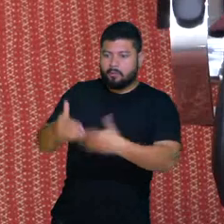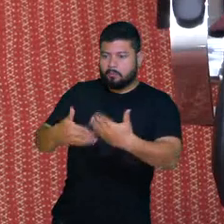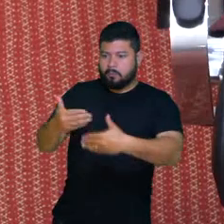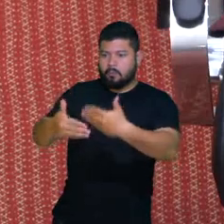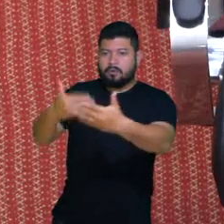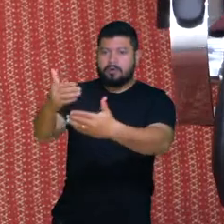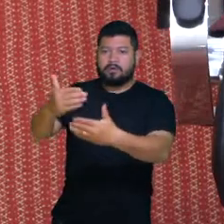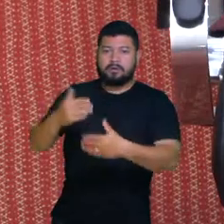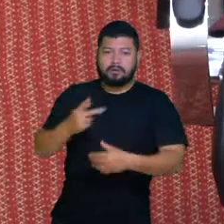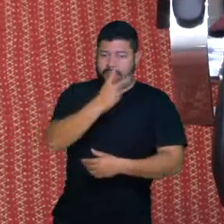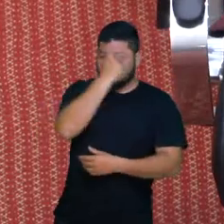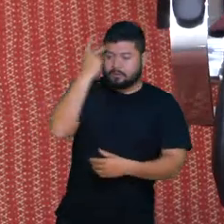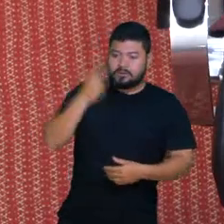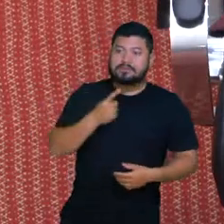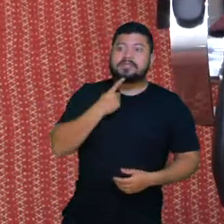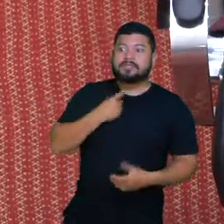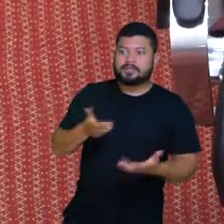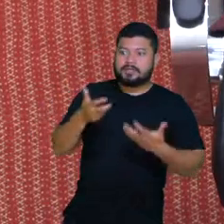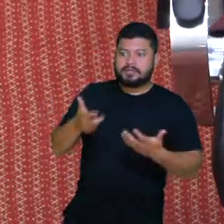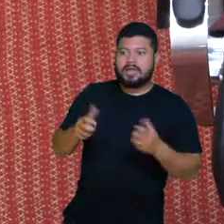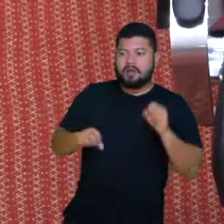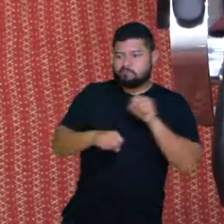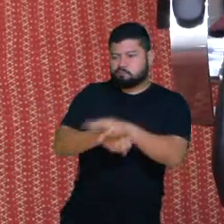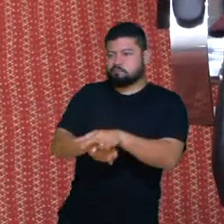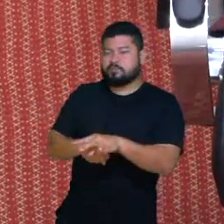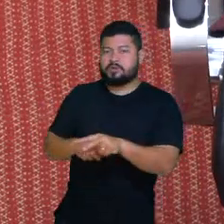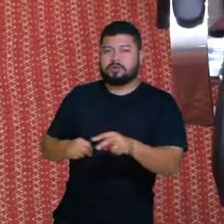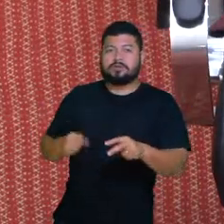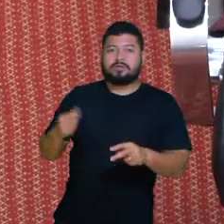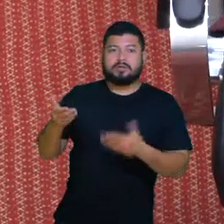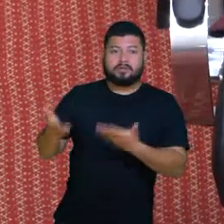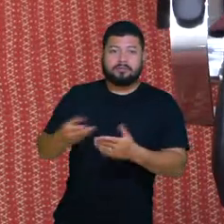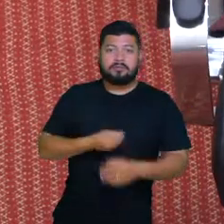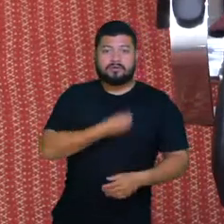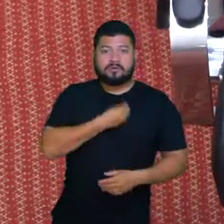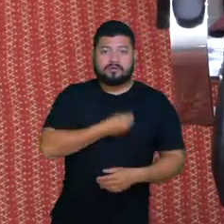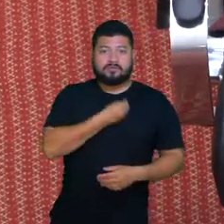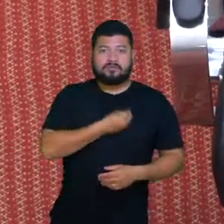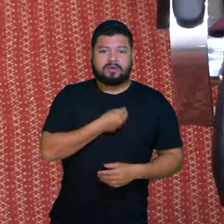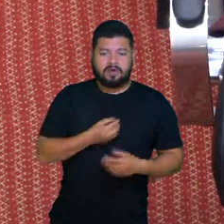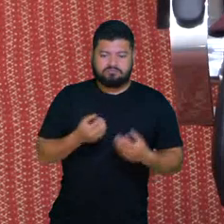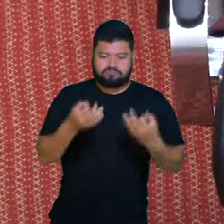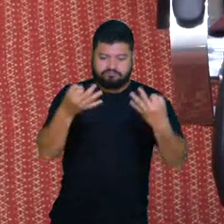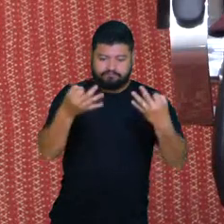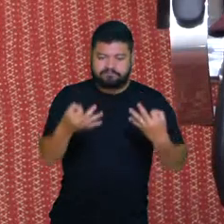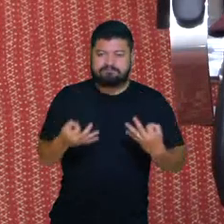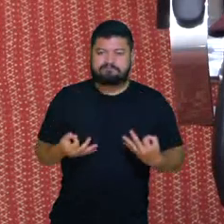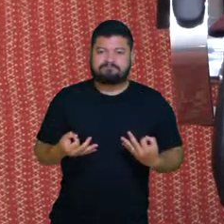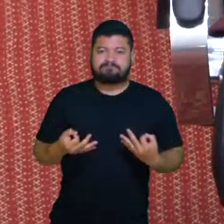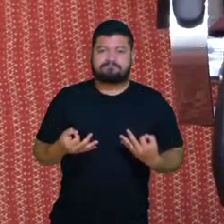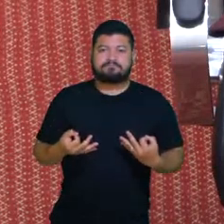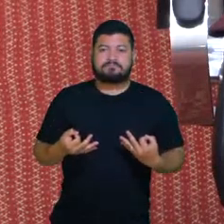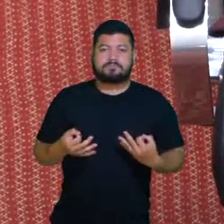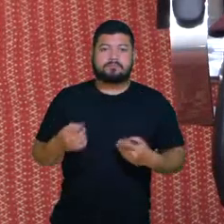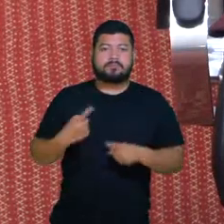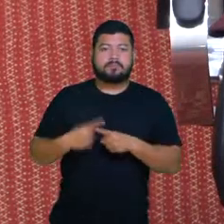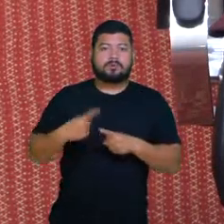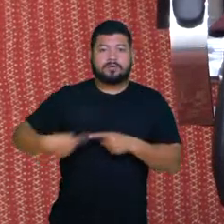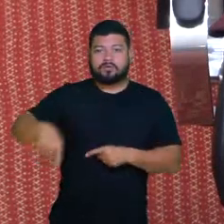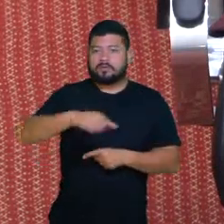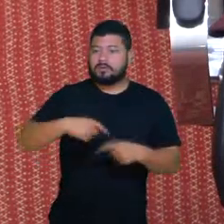professores e terem as suas vidas com dignidade porque nós precisamos ser